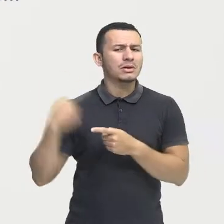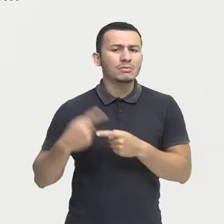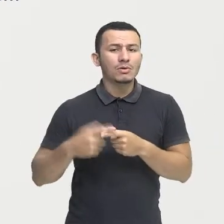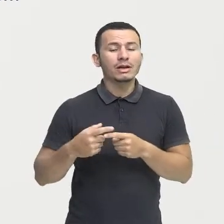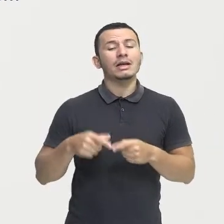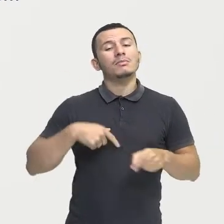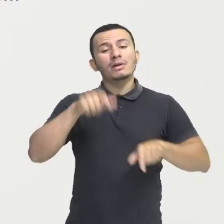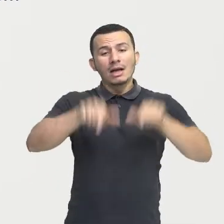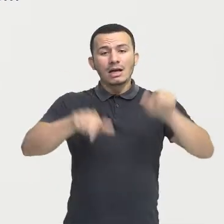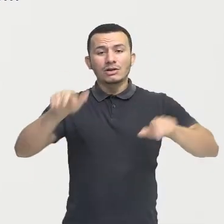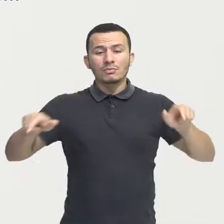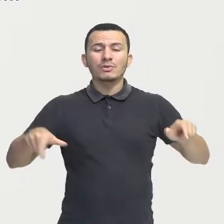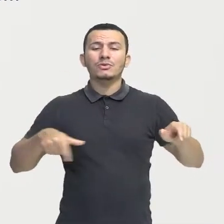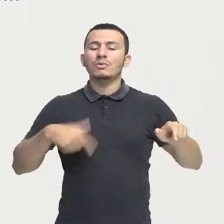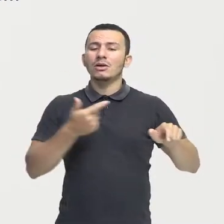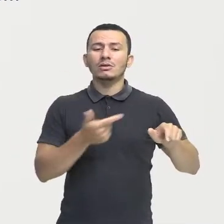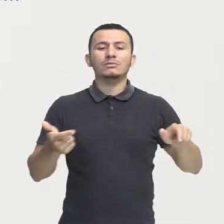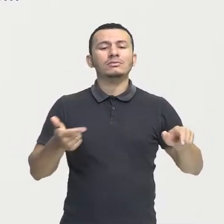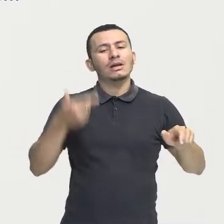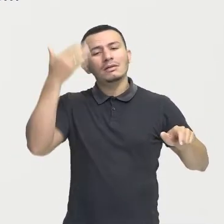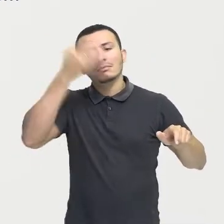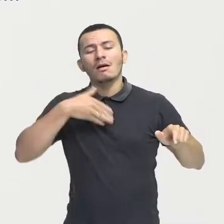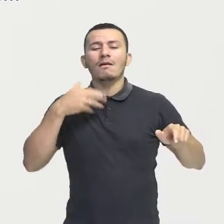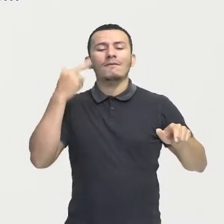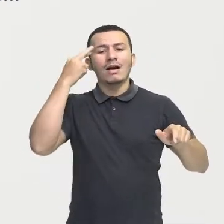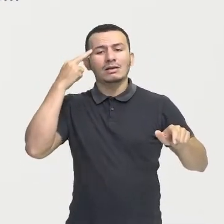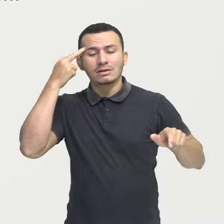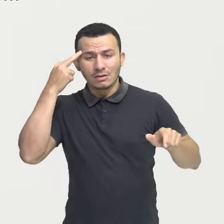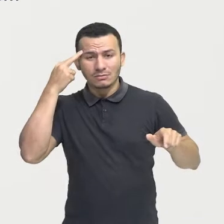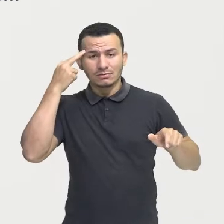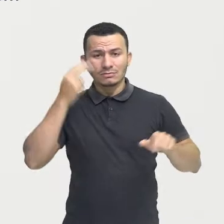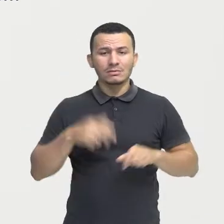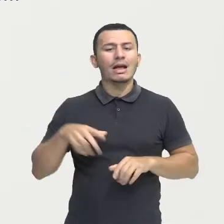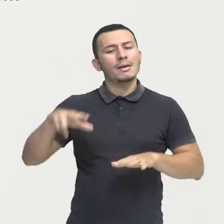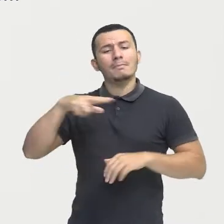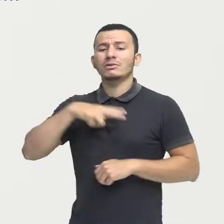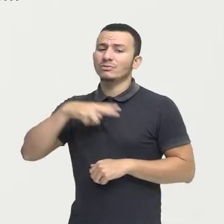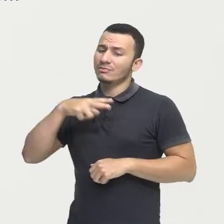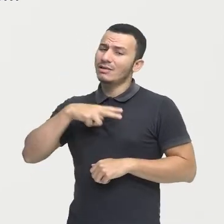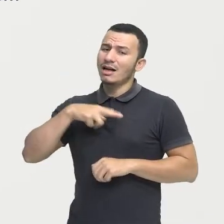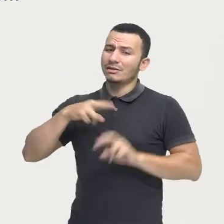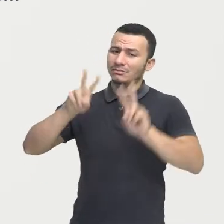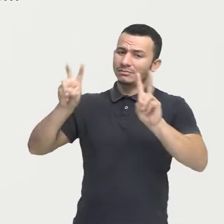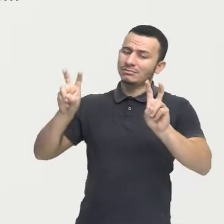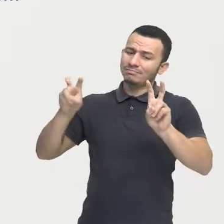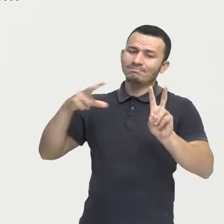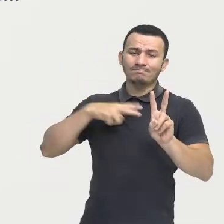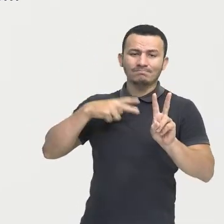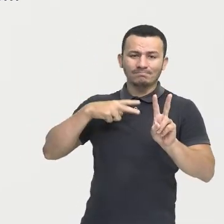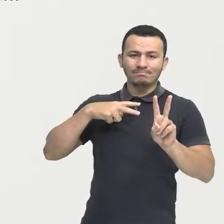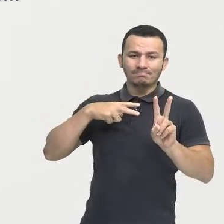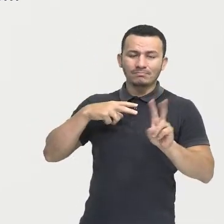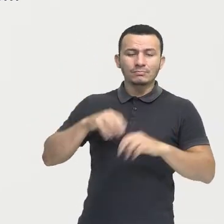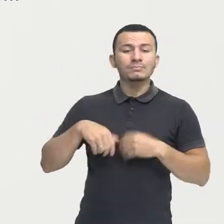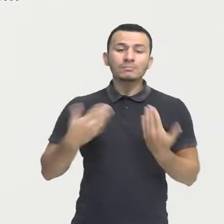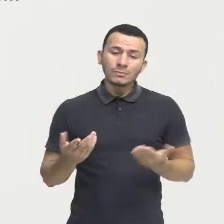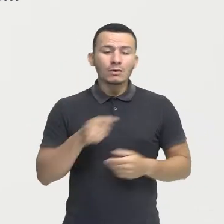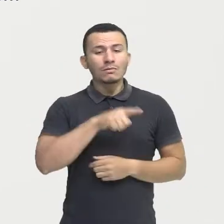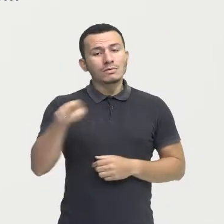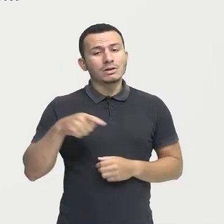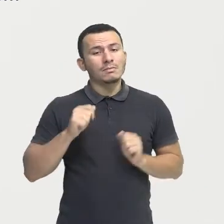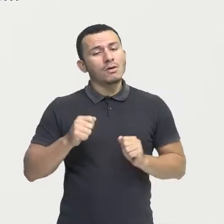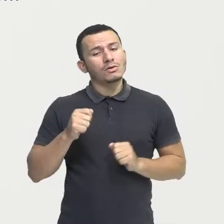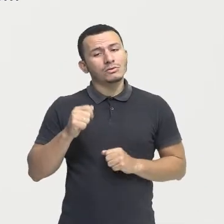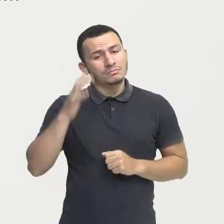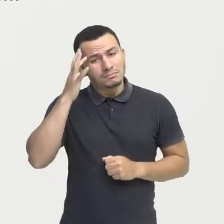e não estão baseadas na razão. Né? São questões pessoais. Então, você pode decidir por